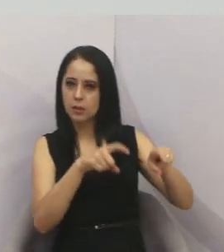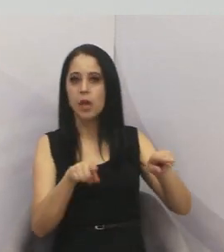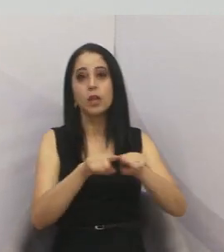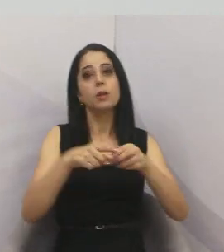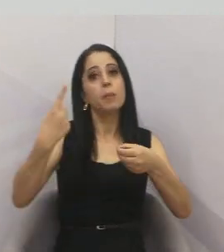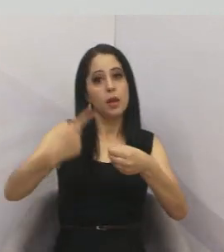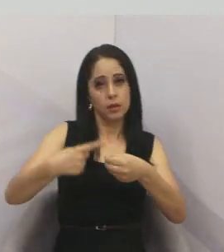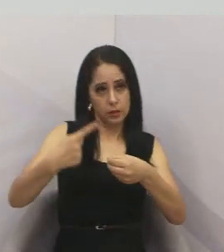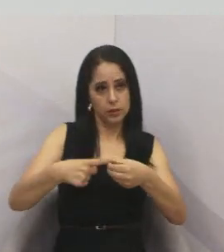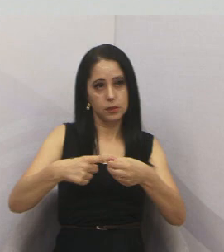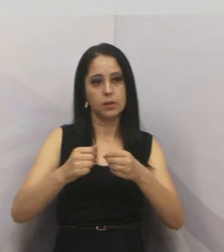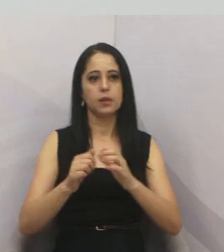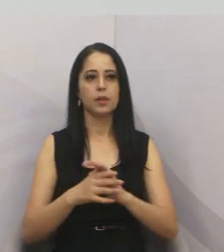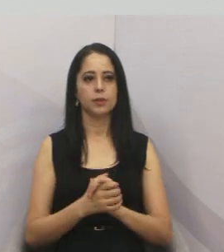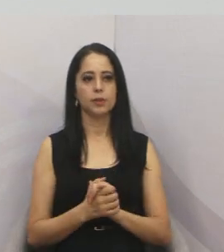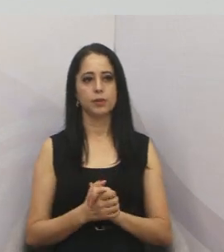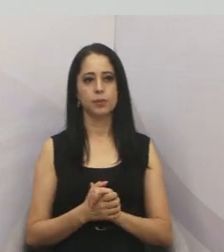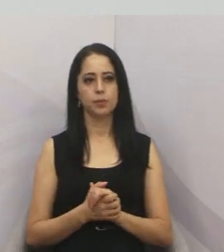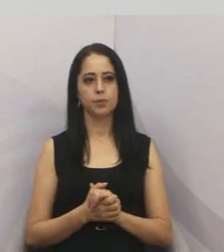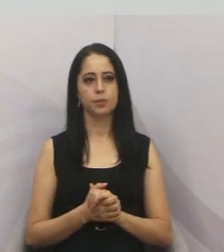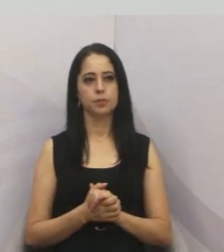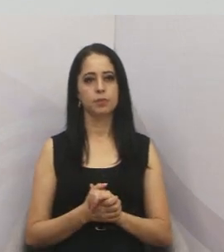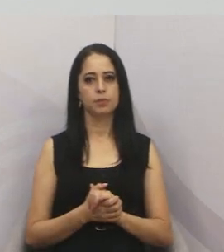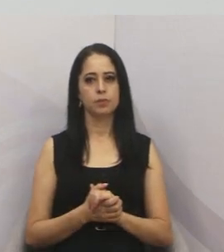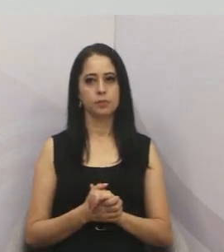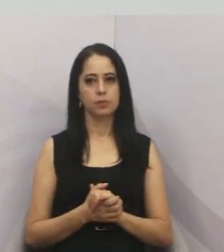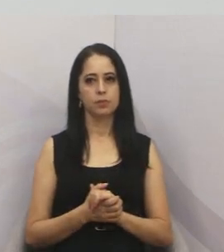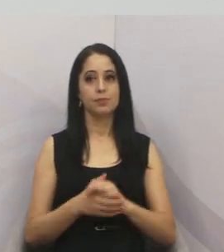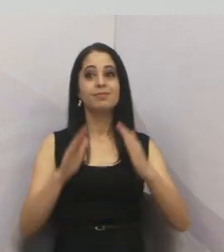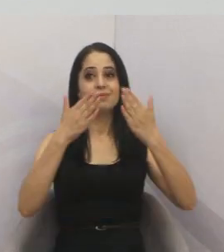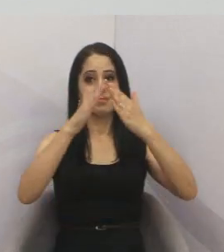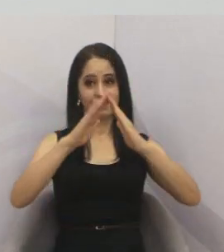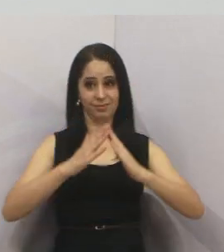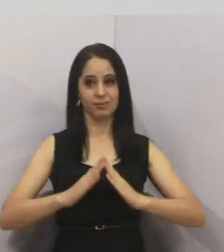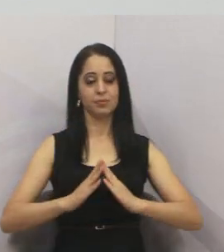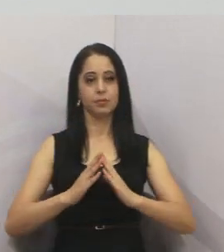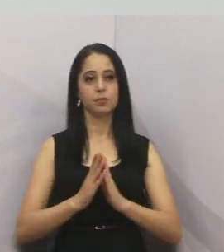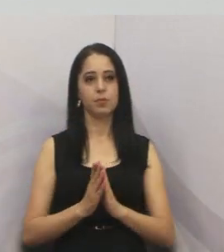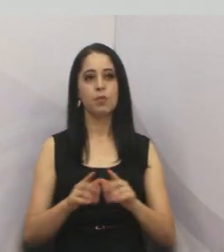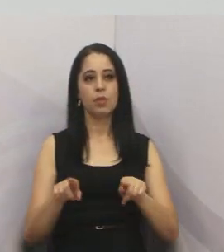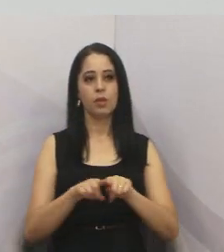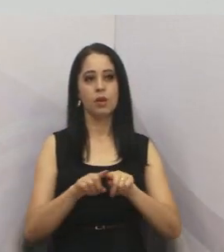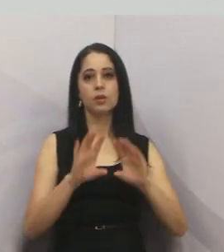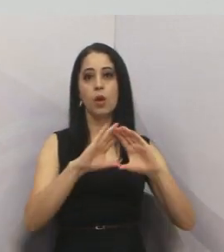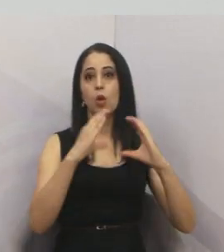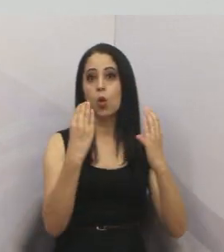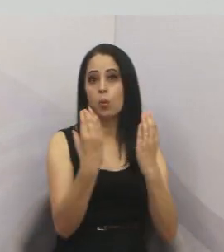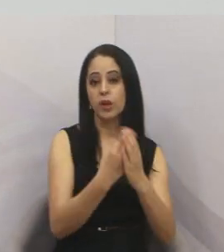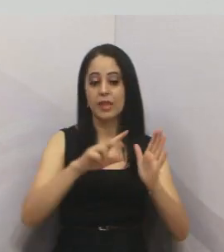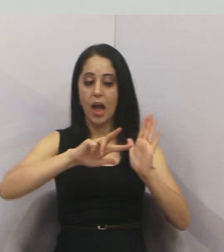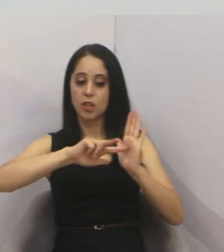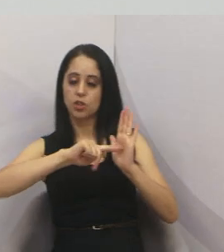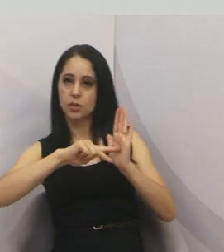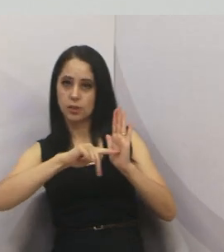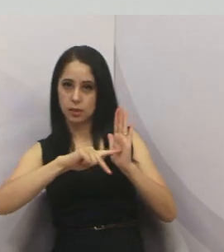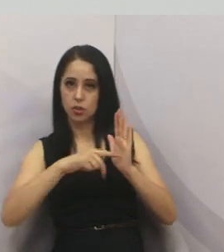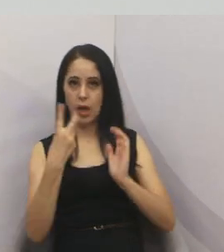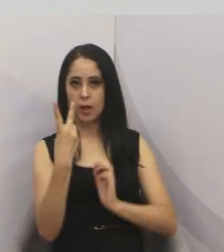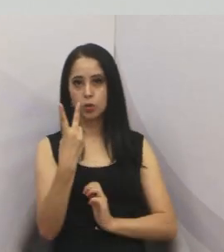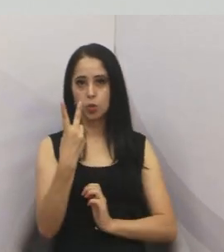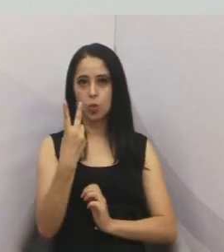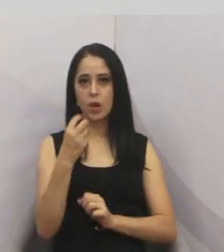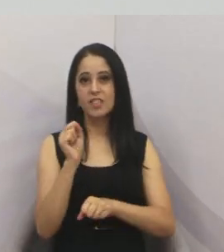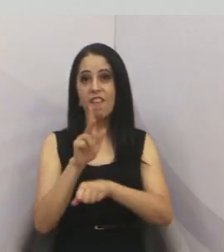e Quilombo Coração Valente. Também temos as entidades de classe sindical, que são 2